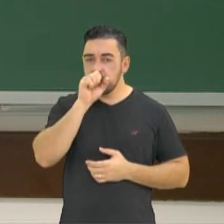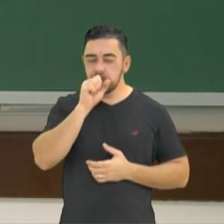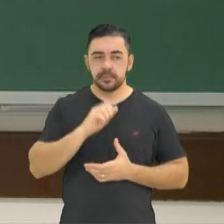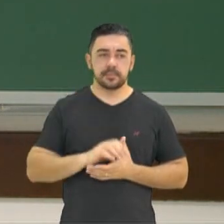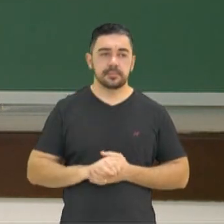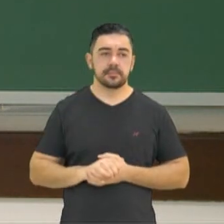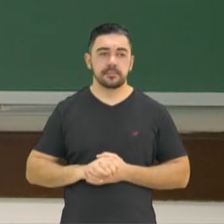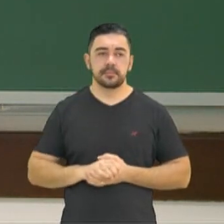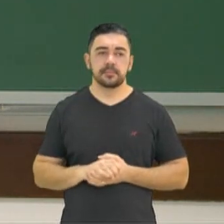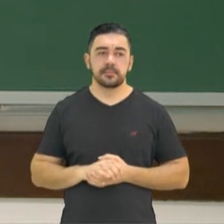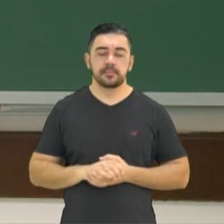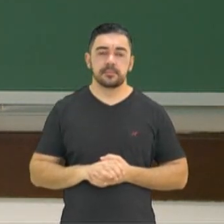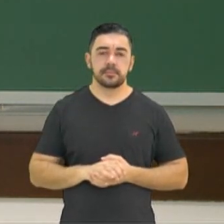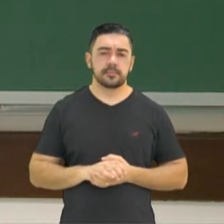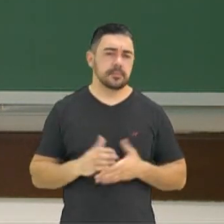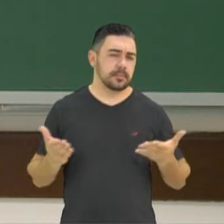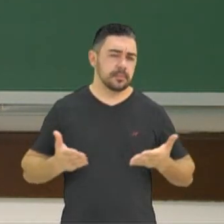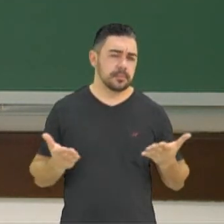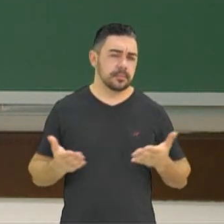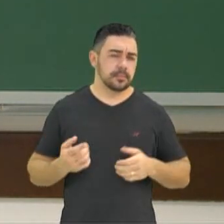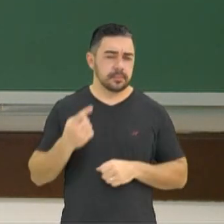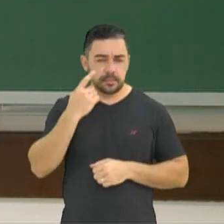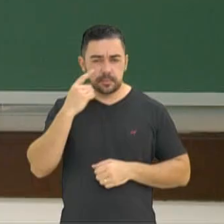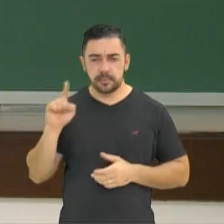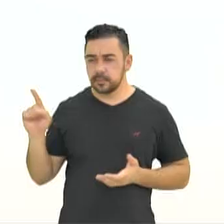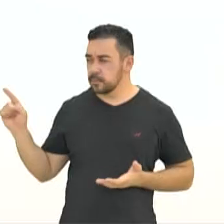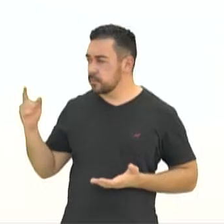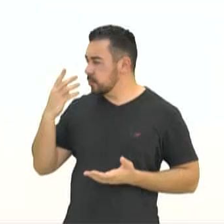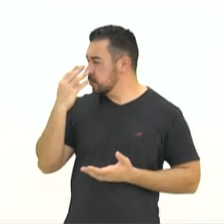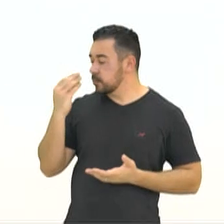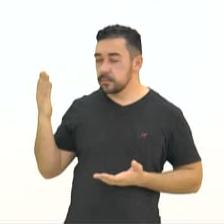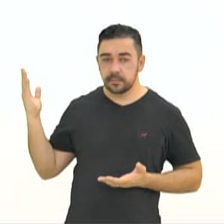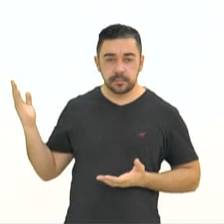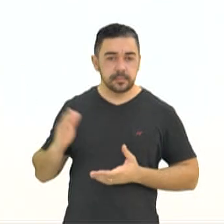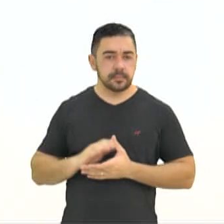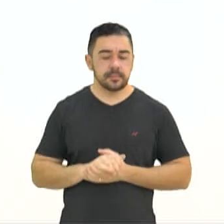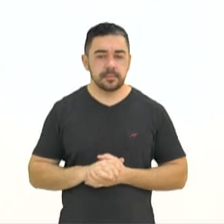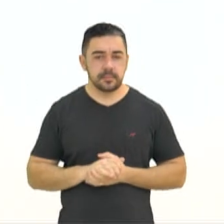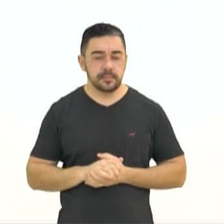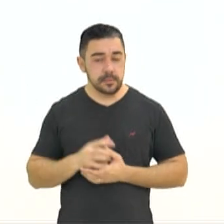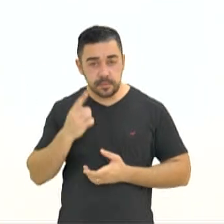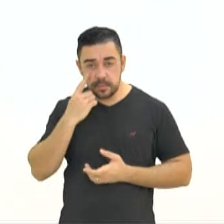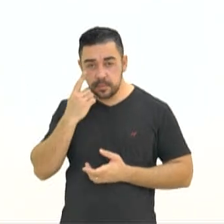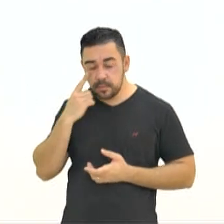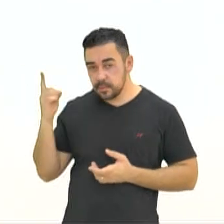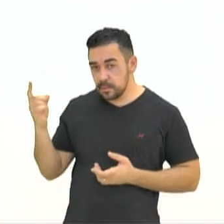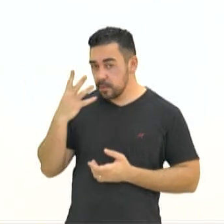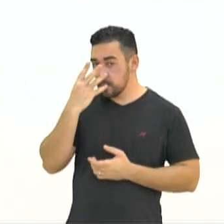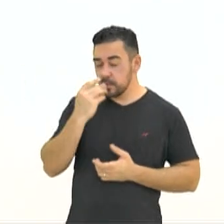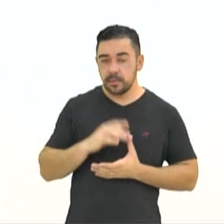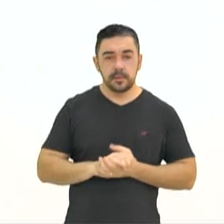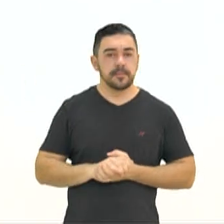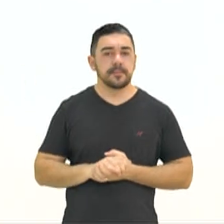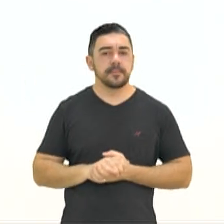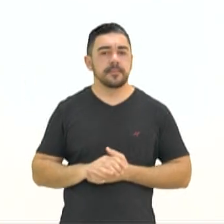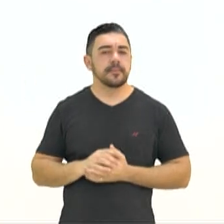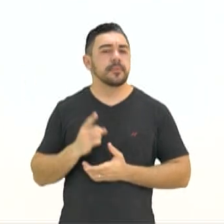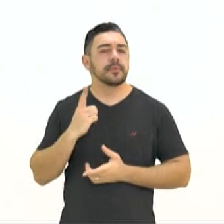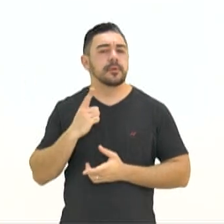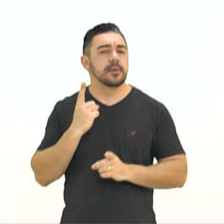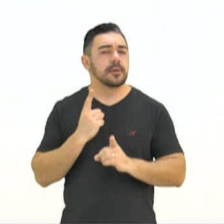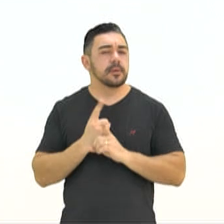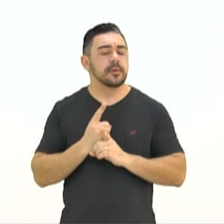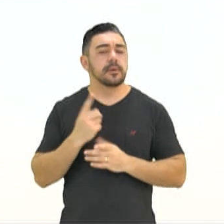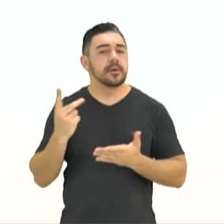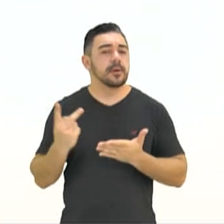Muito bem. Agora vamos mirar a fotografia a seguir. Mira a fotografia e encontra el error ou